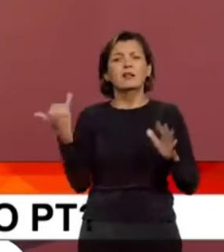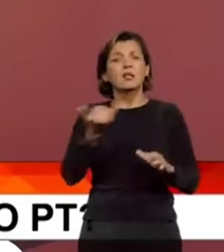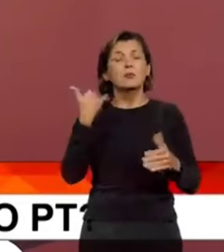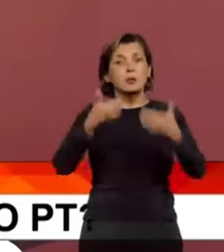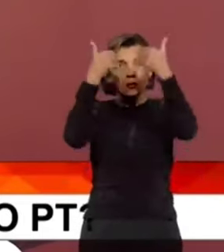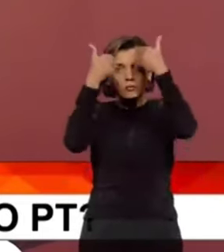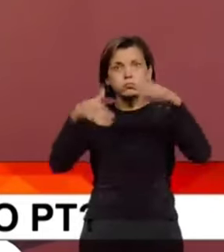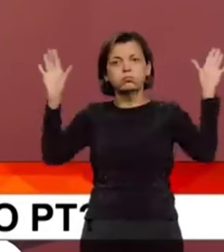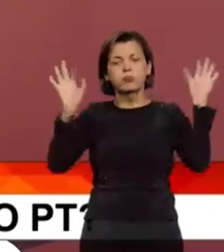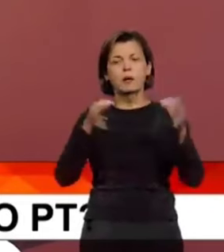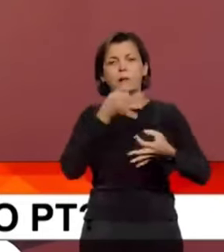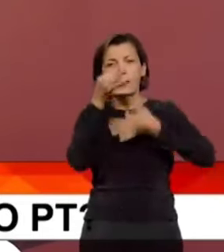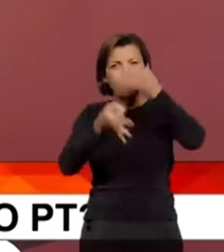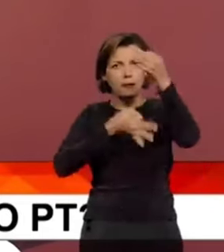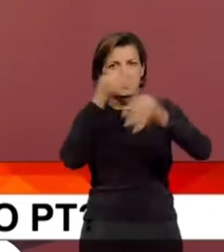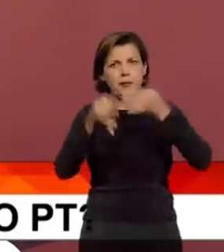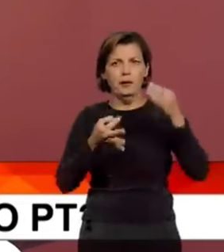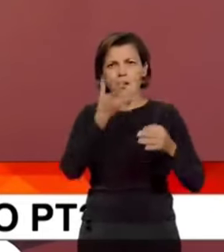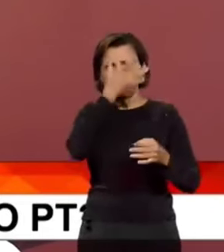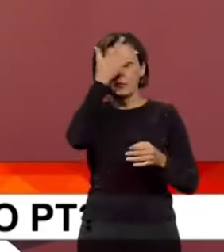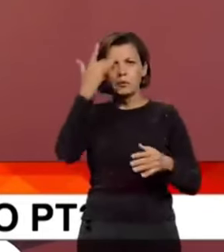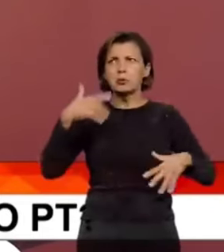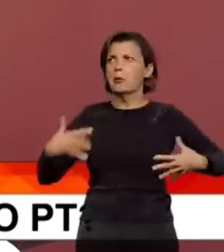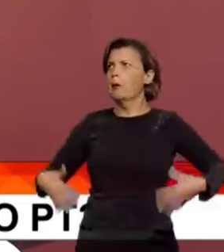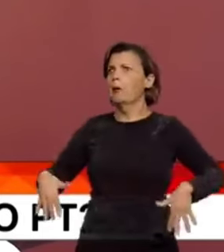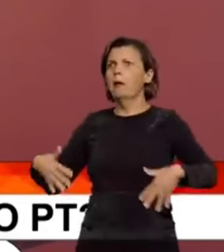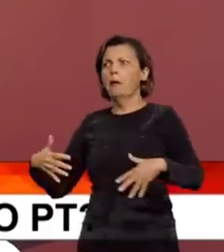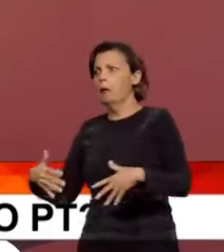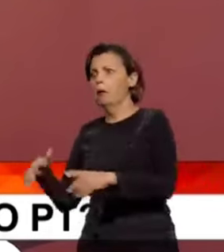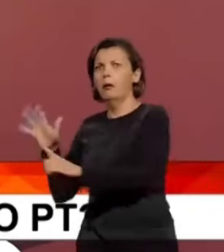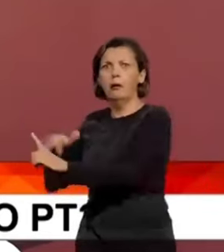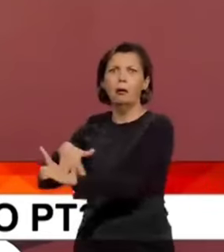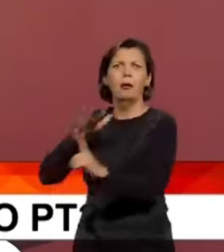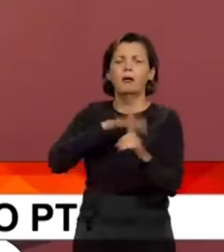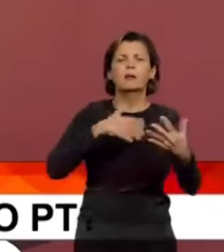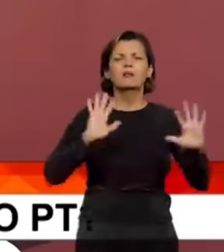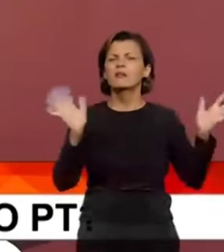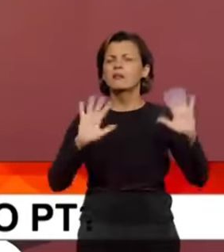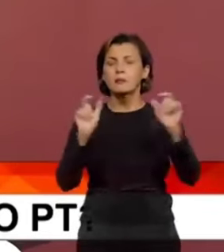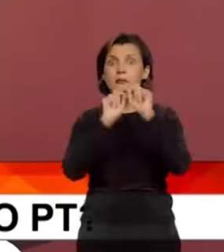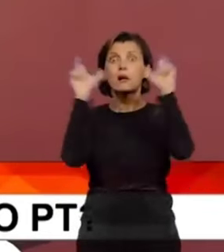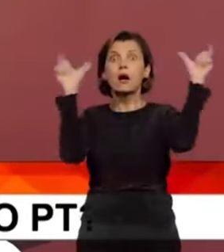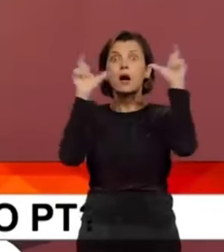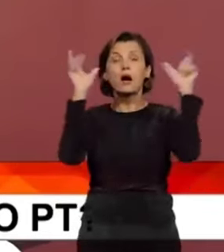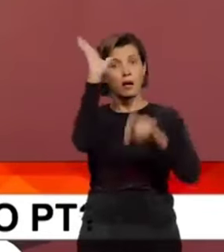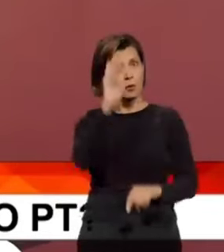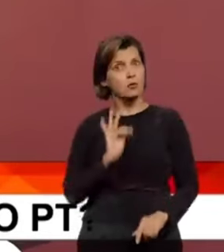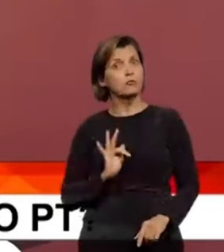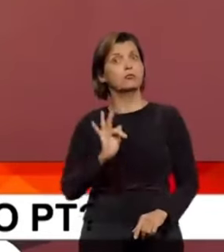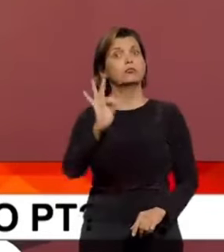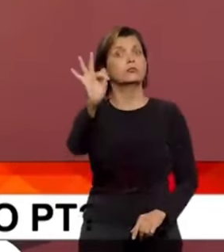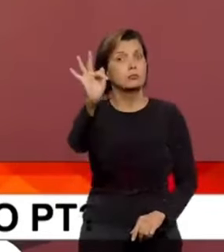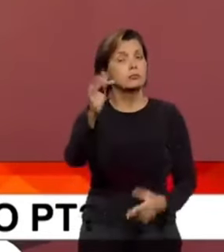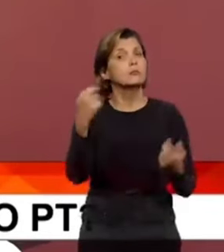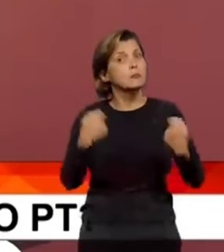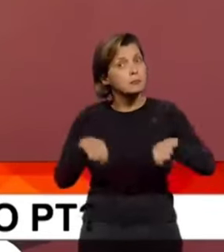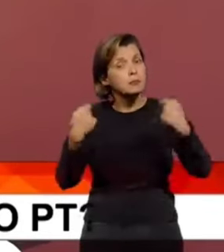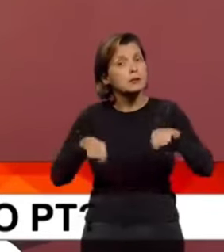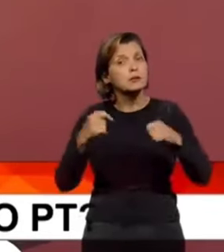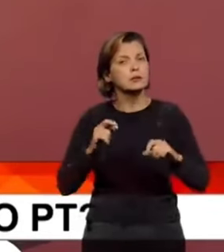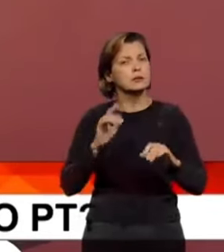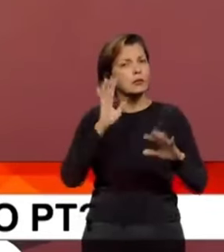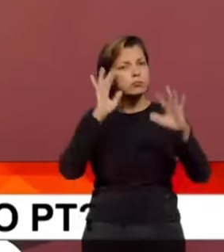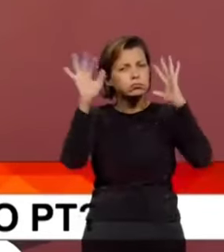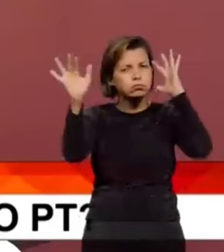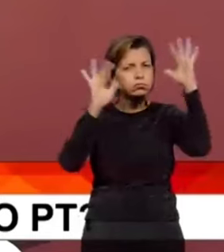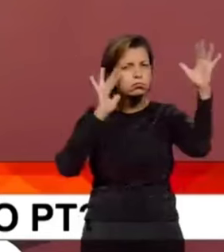estimação também de lado e esse povo que tá parecendo um zumbi preciso de acordar e perceber que existe um futuro para esse país e as pessoas